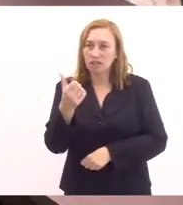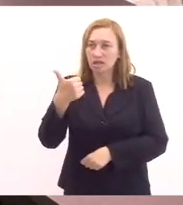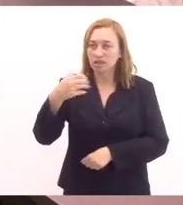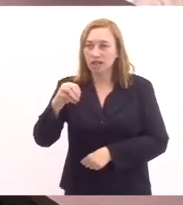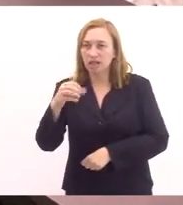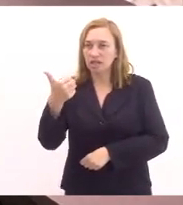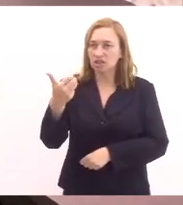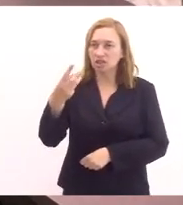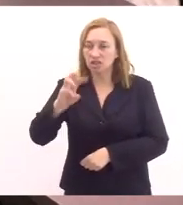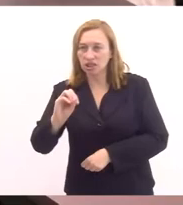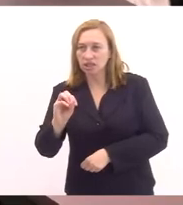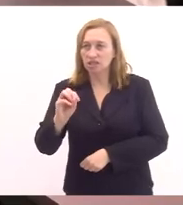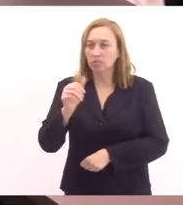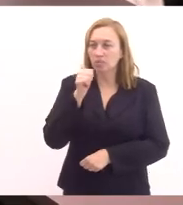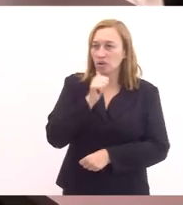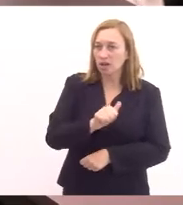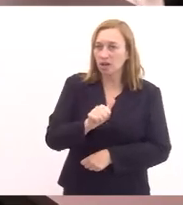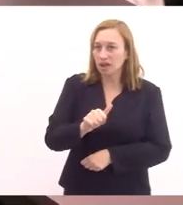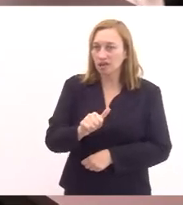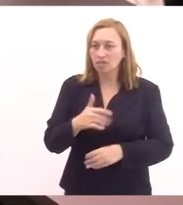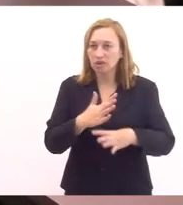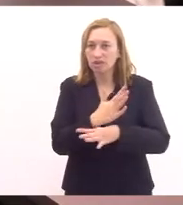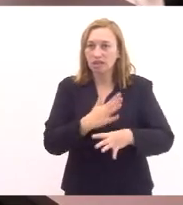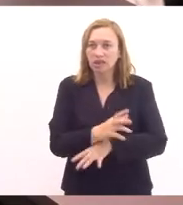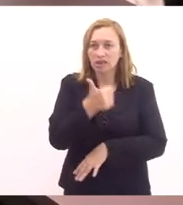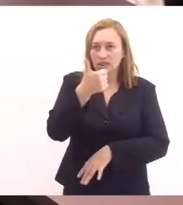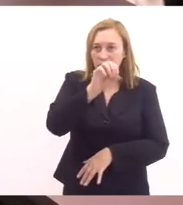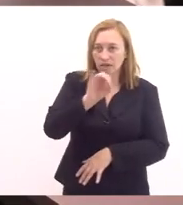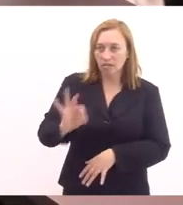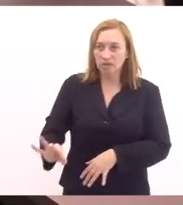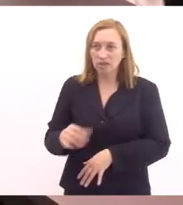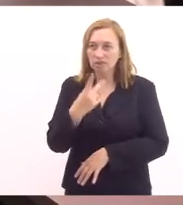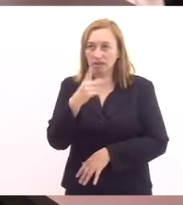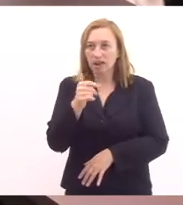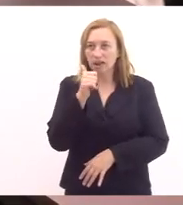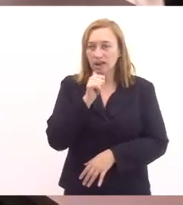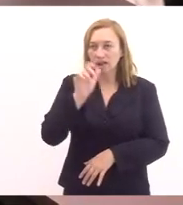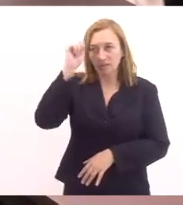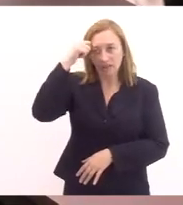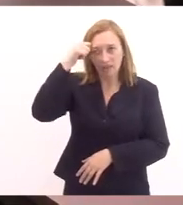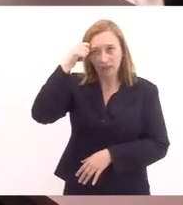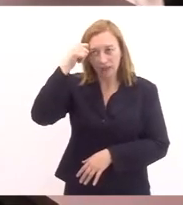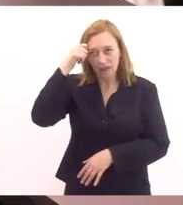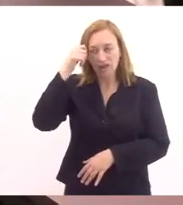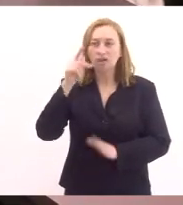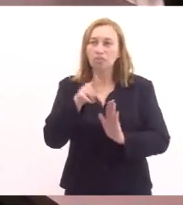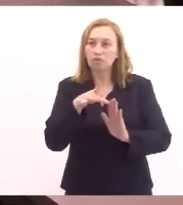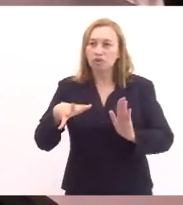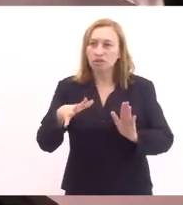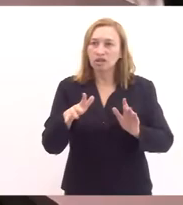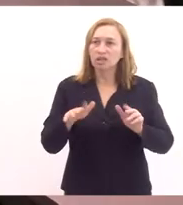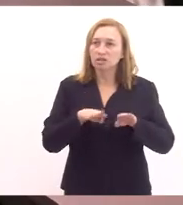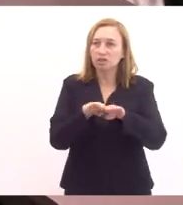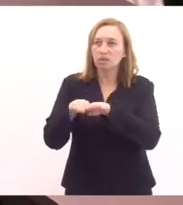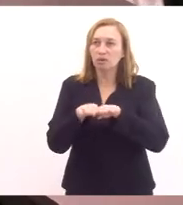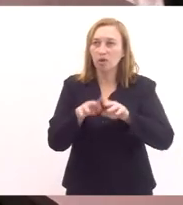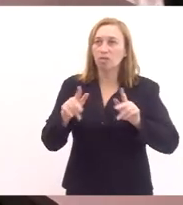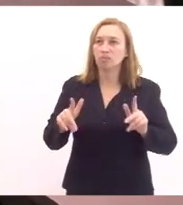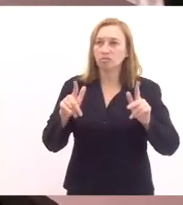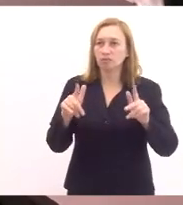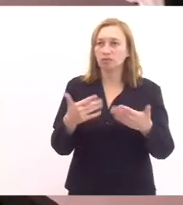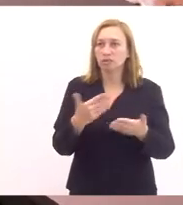mulheres em uma cidade no estado a gente tem que sem por cento dela foram negras se o protocolo existe o tratamento igual para todas